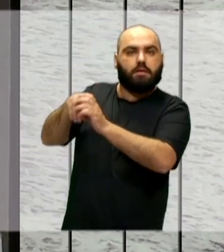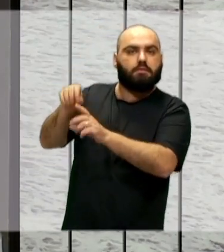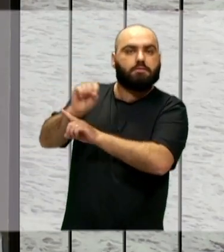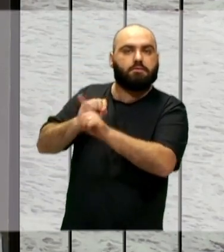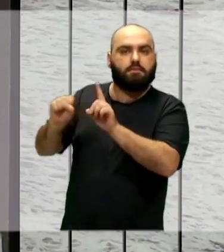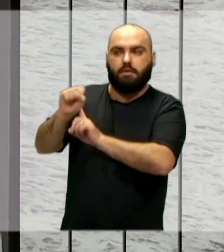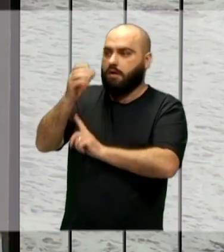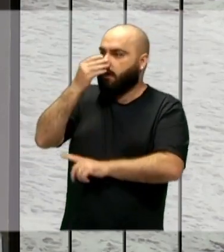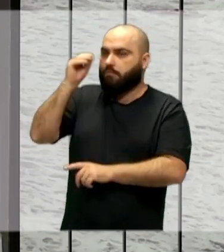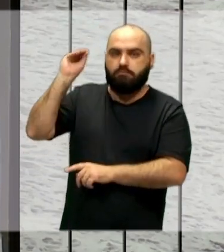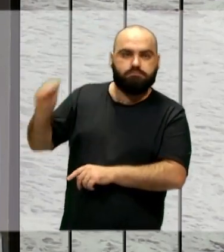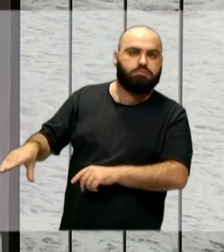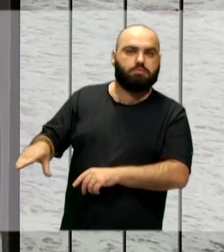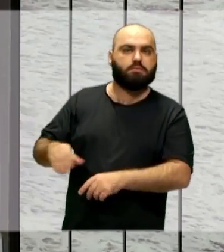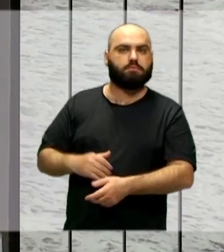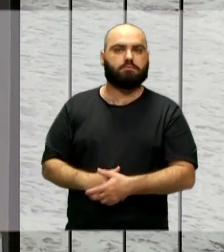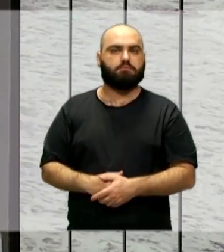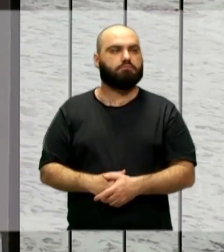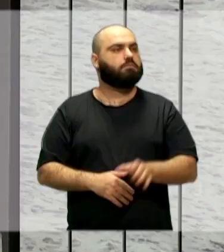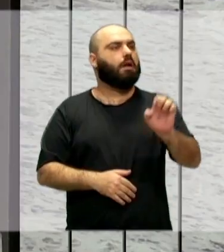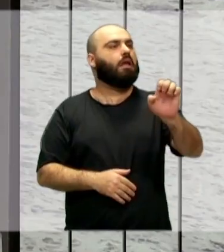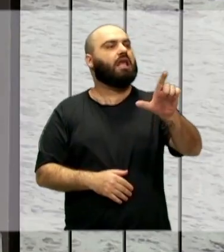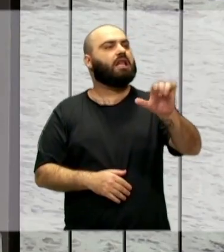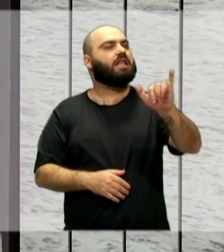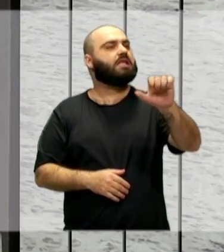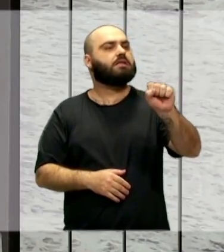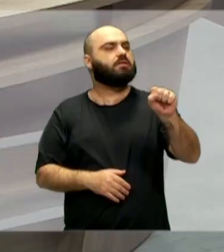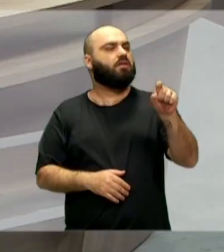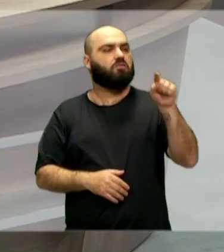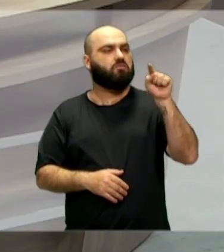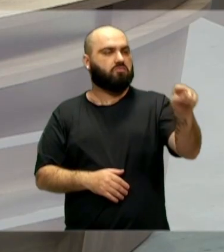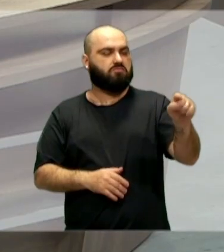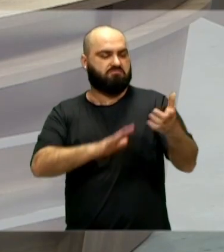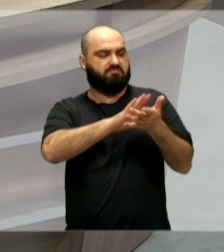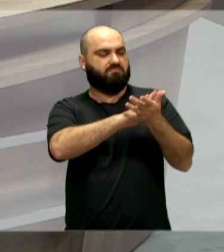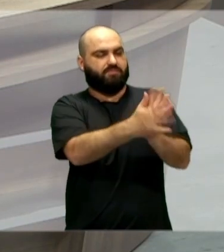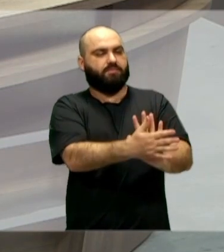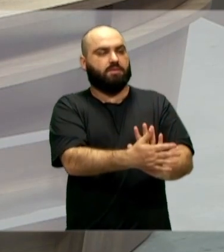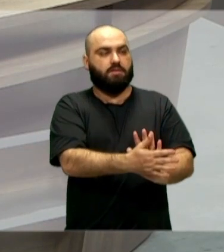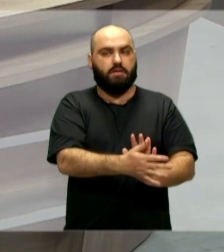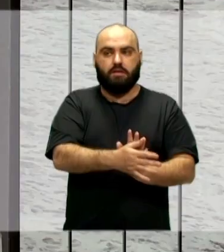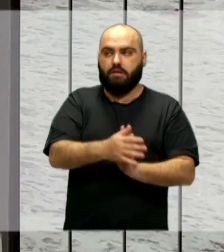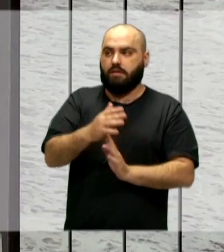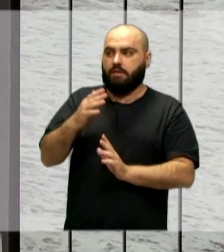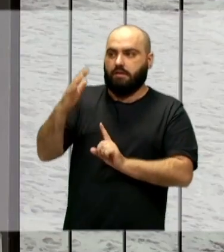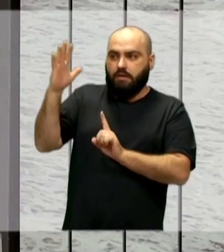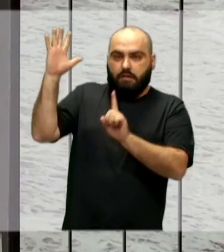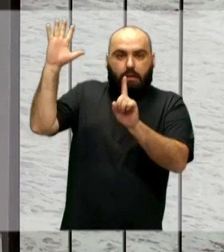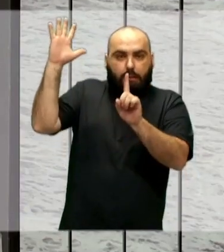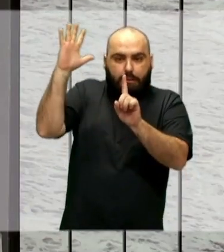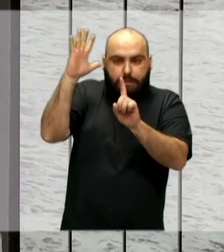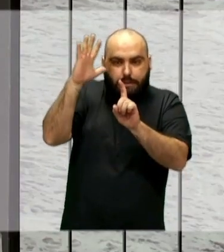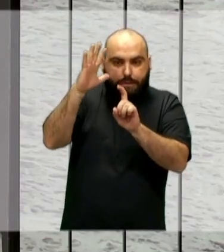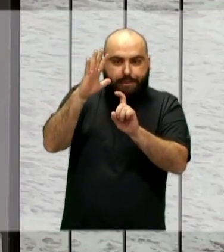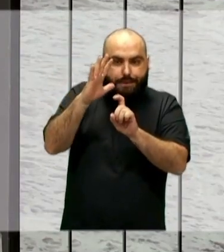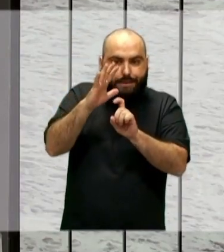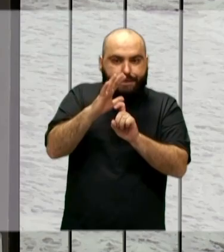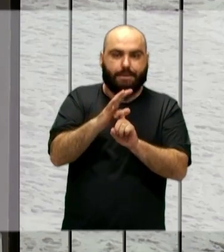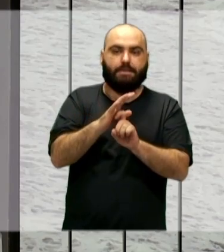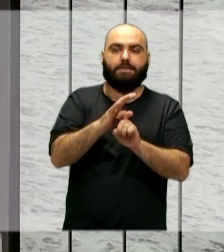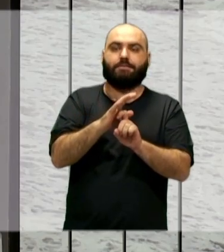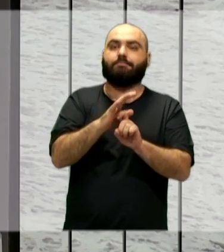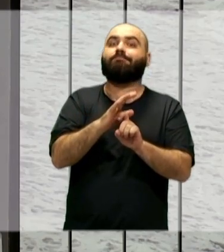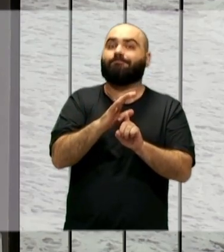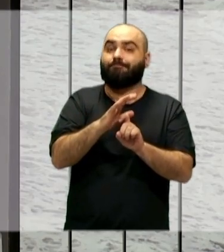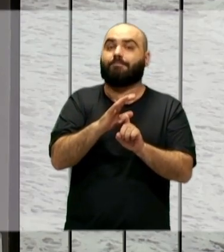Se eu pego para você e falo, Elis, tu não existe, tu não é ninguém, isso te diminui. Então, de uma maneira a trazer mesmo uma representatividade, trazer